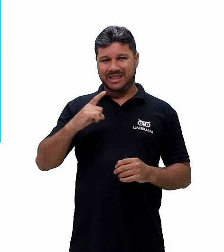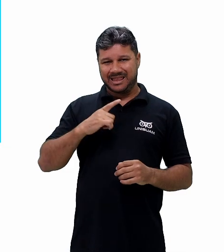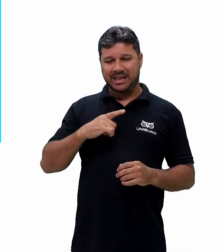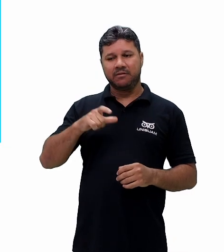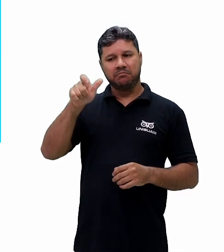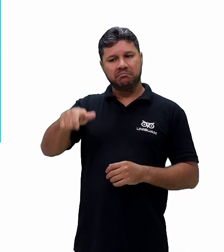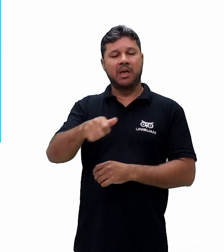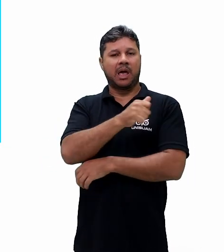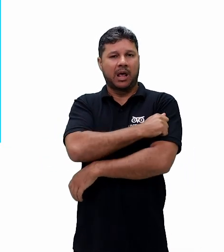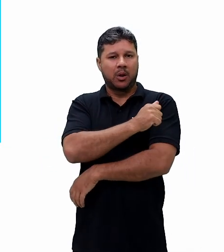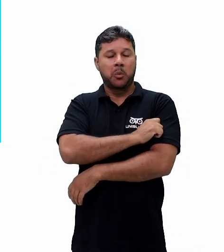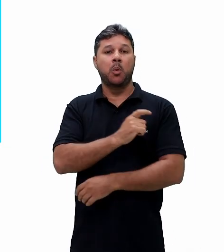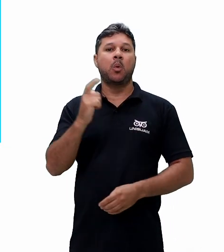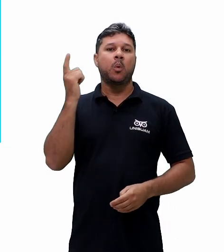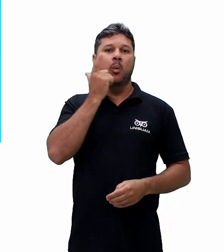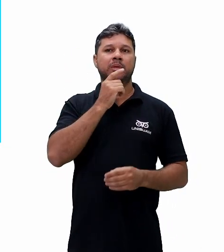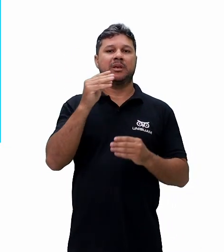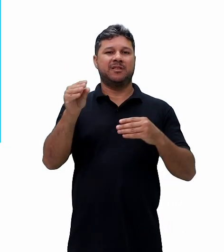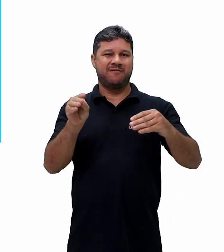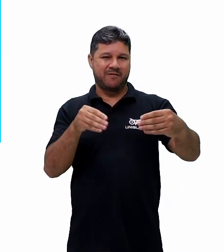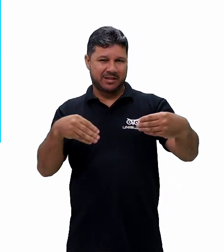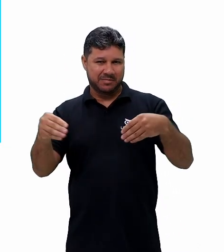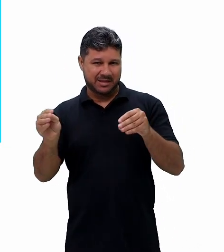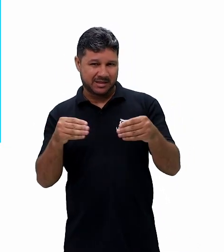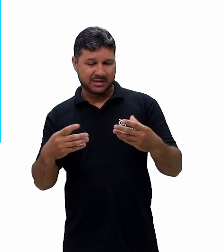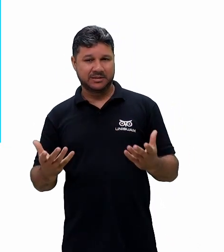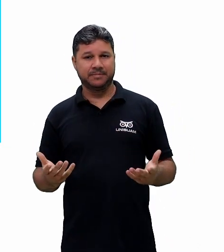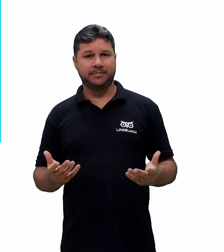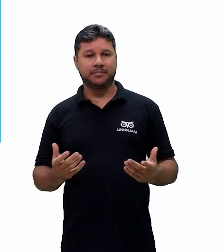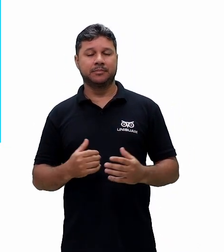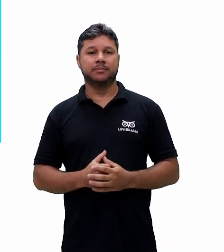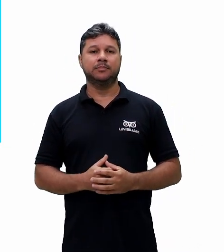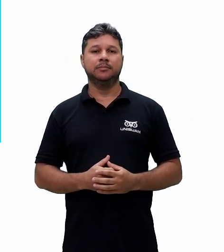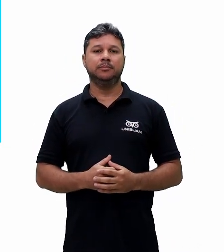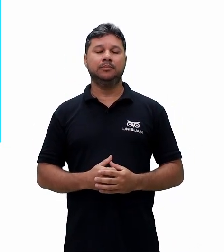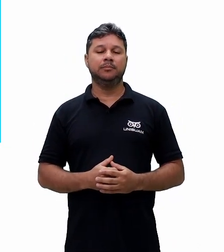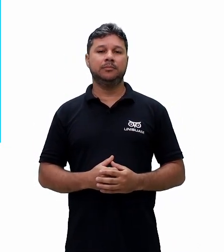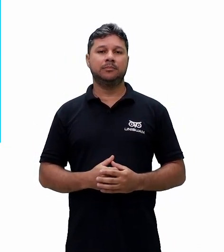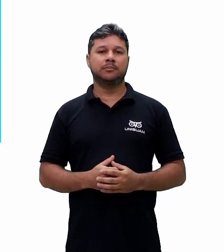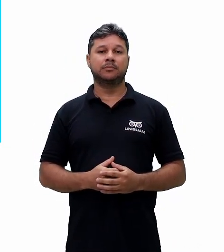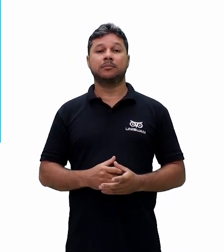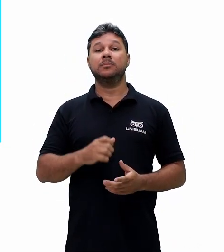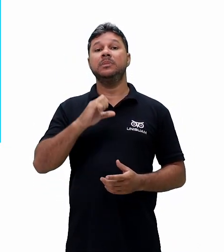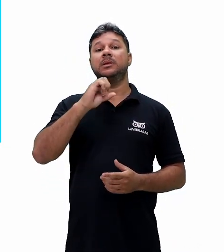Será que ele, de fato, fez com que meu aluno ganhasse flexibilidade?